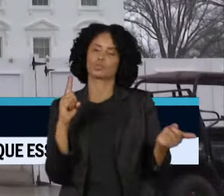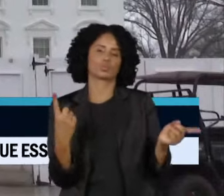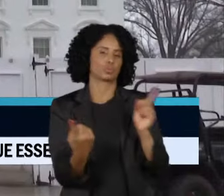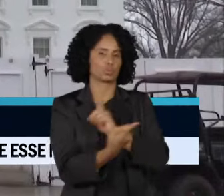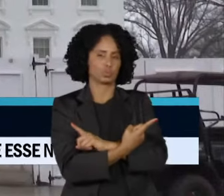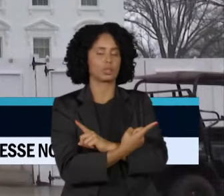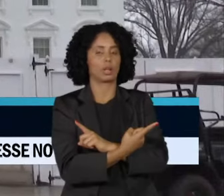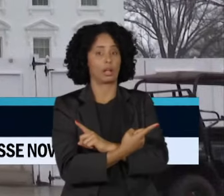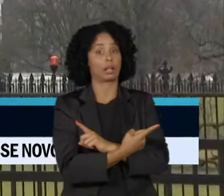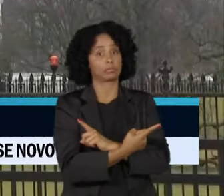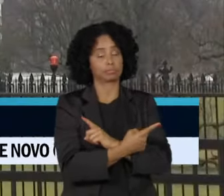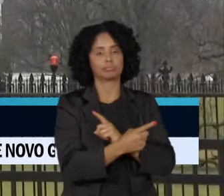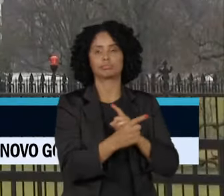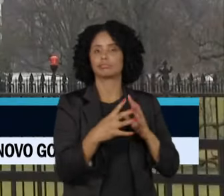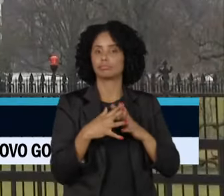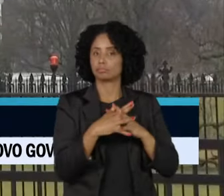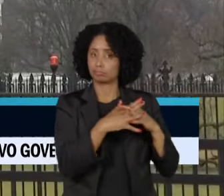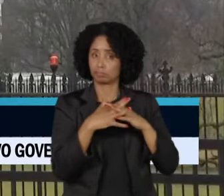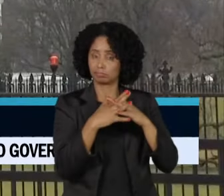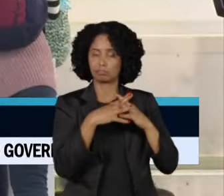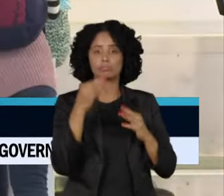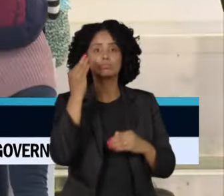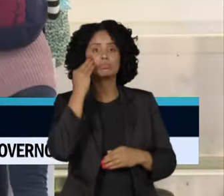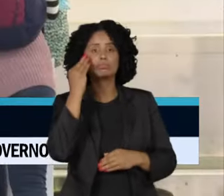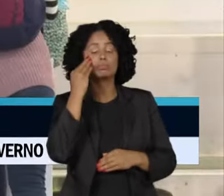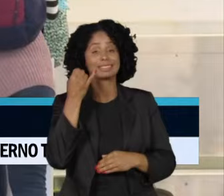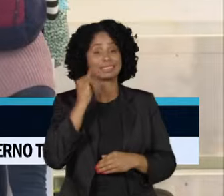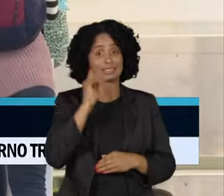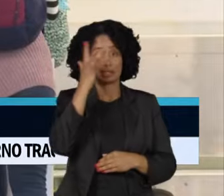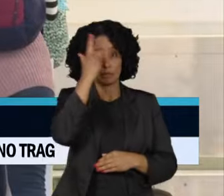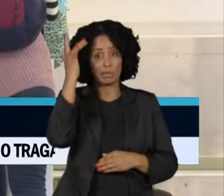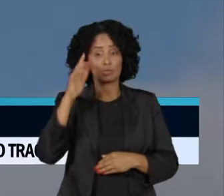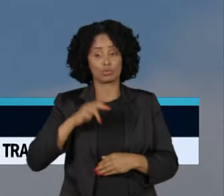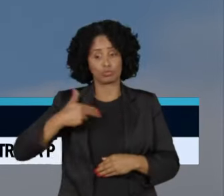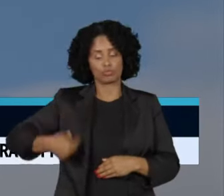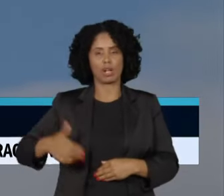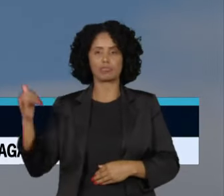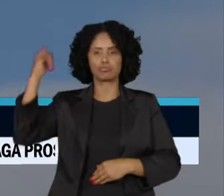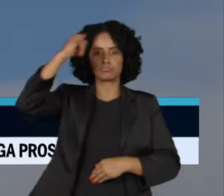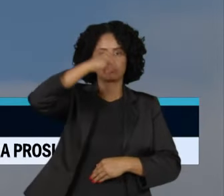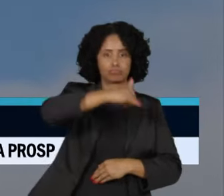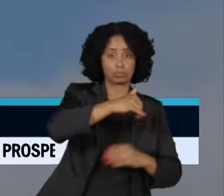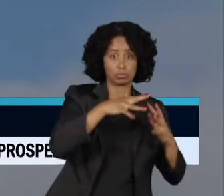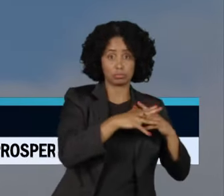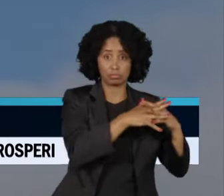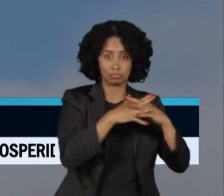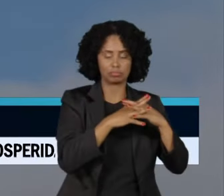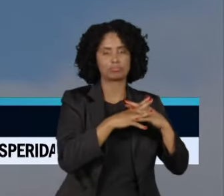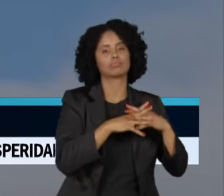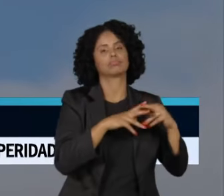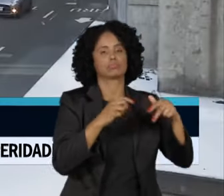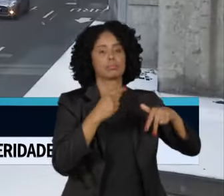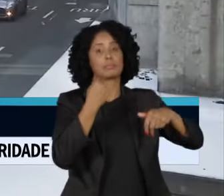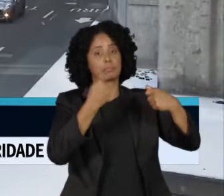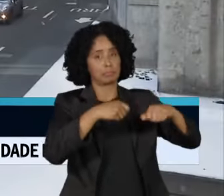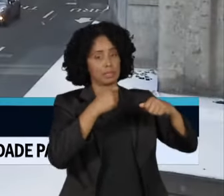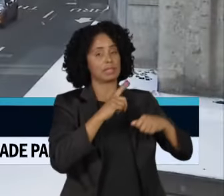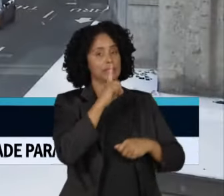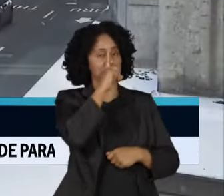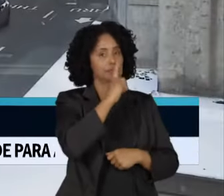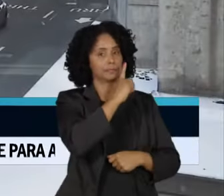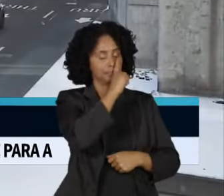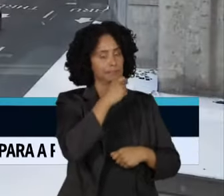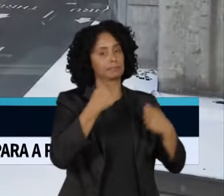O governo americano vai passar a pedir testes da doença para quem chega da China. Outras 4 nações, incluindo a Itália, já